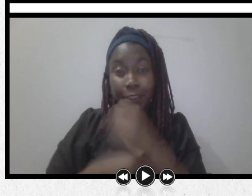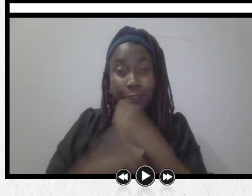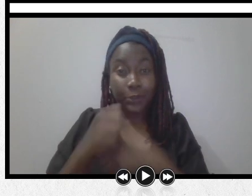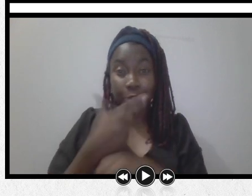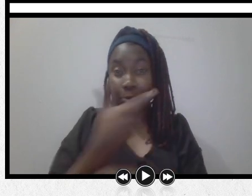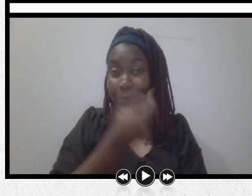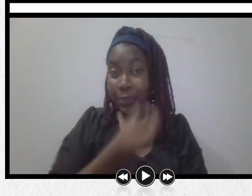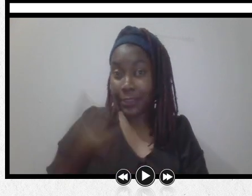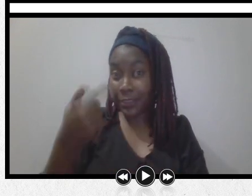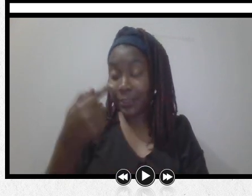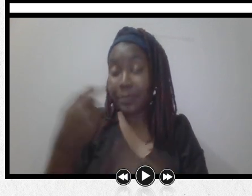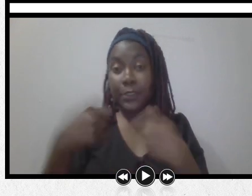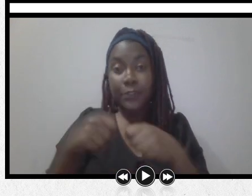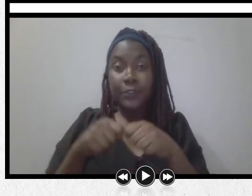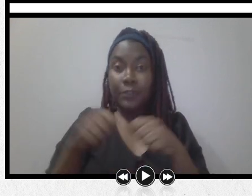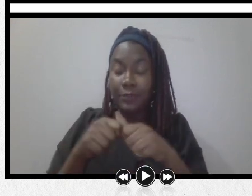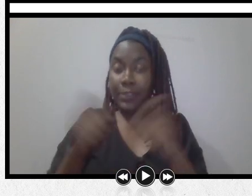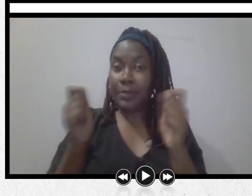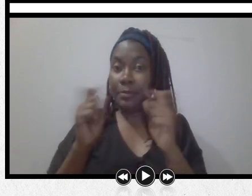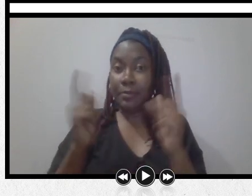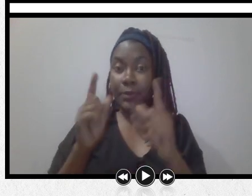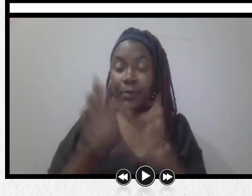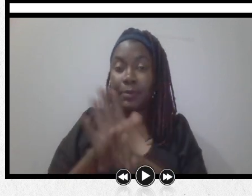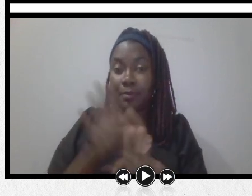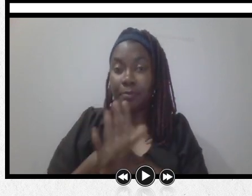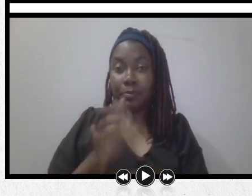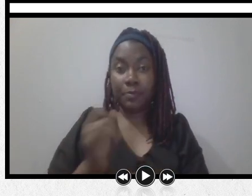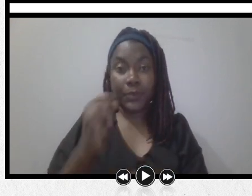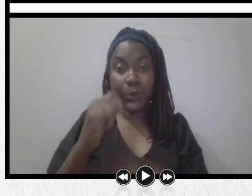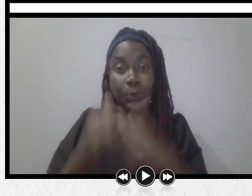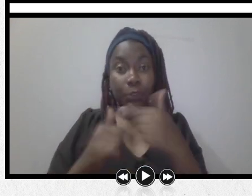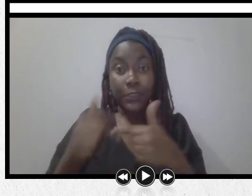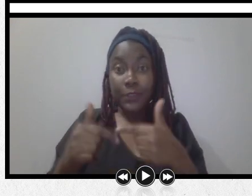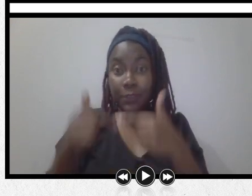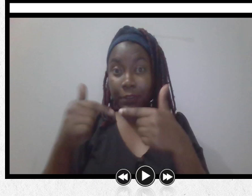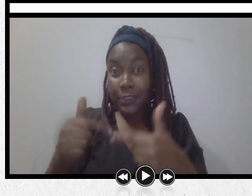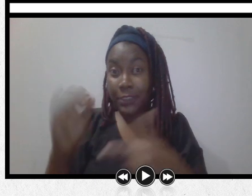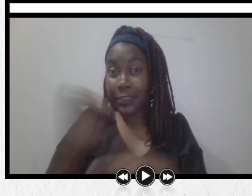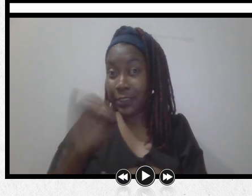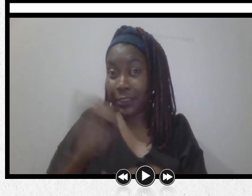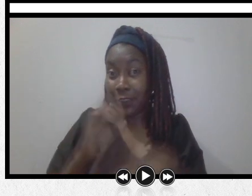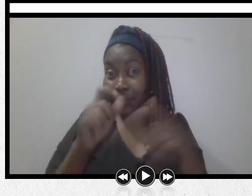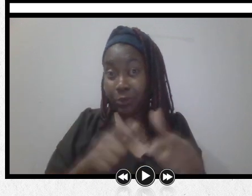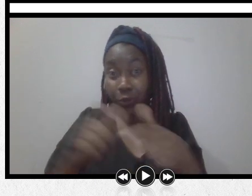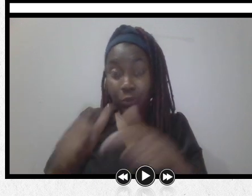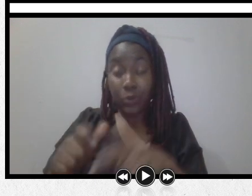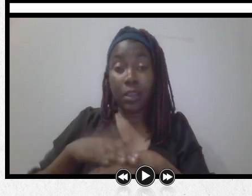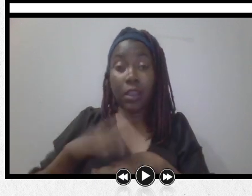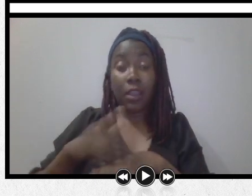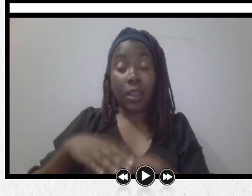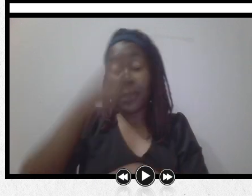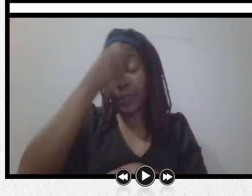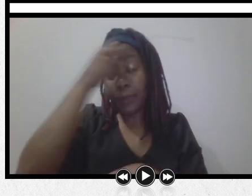2007. Preciso fazer aqui uma observação muito importante, né? O serviço de interesse local é exercido pelo